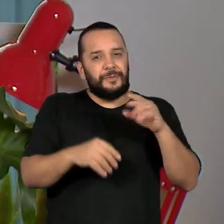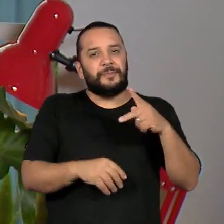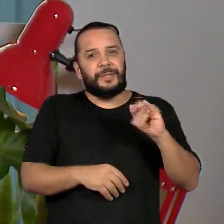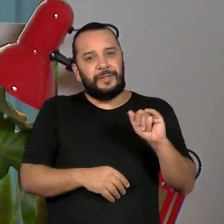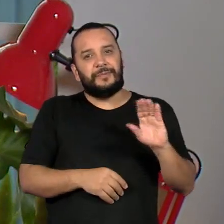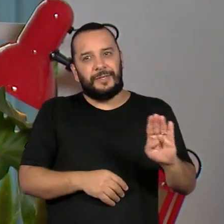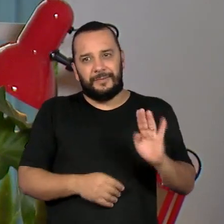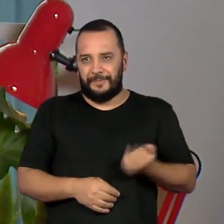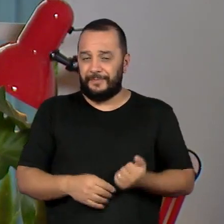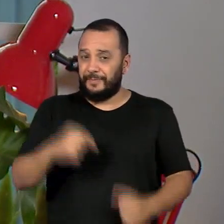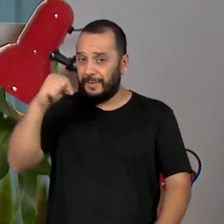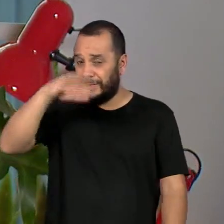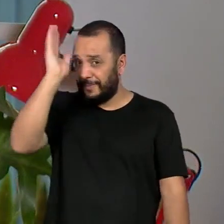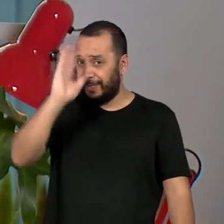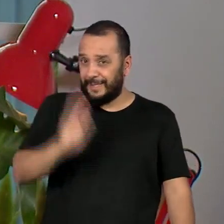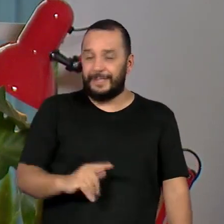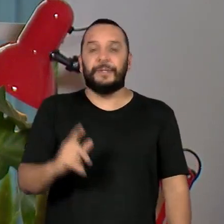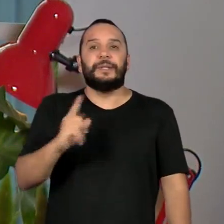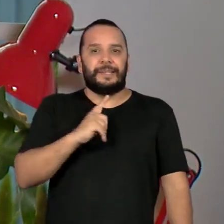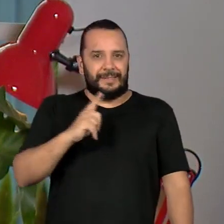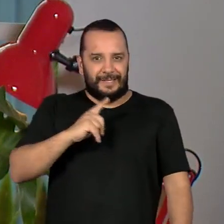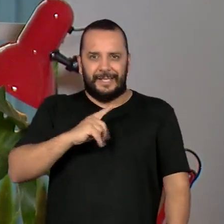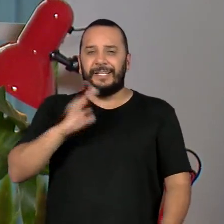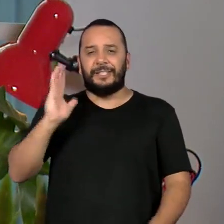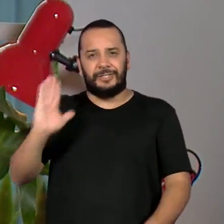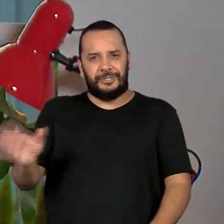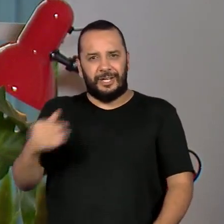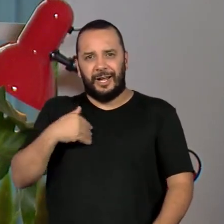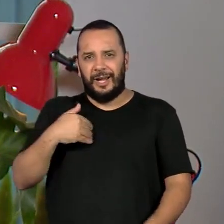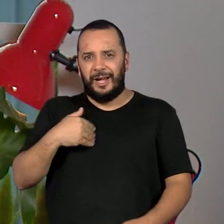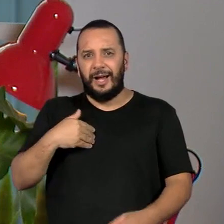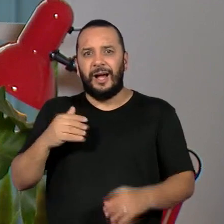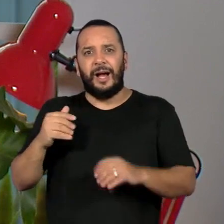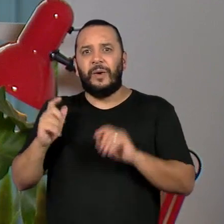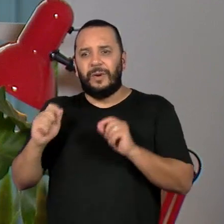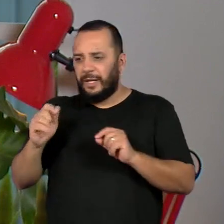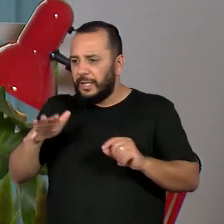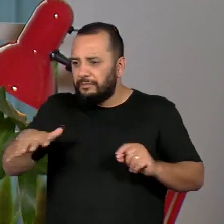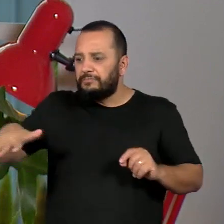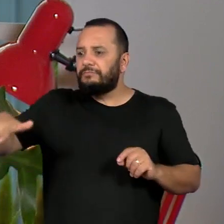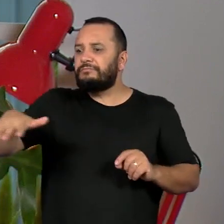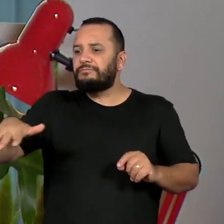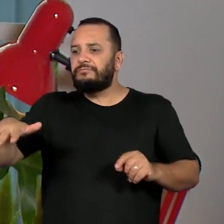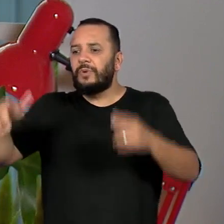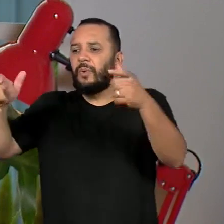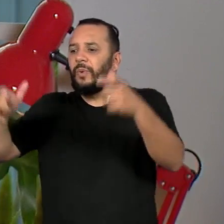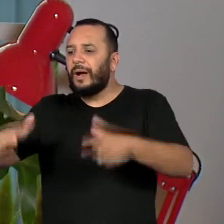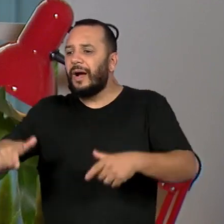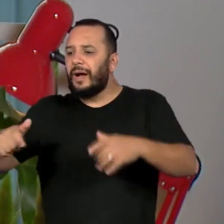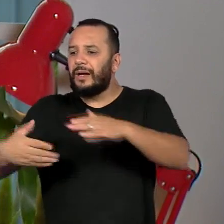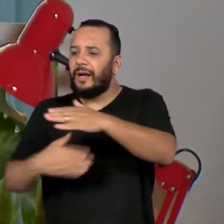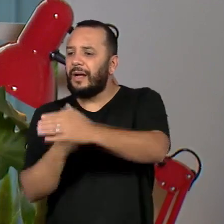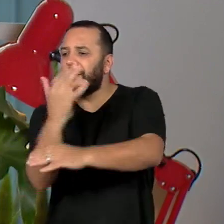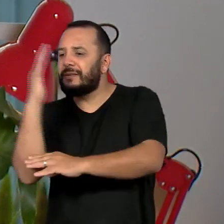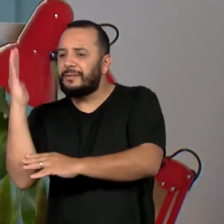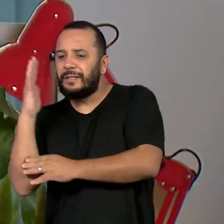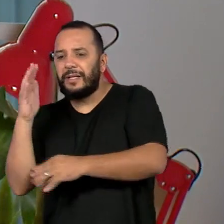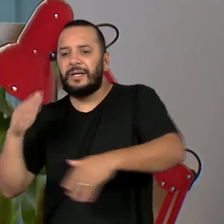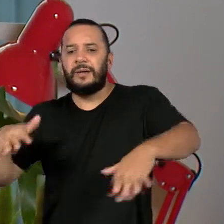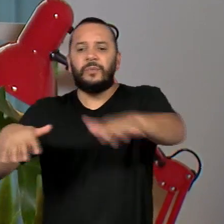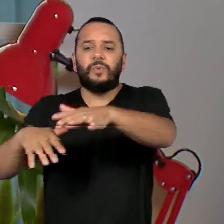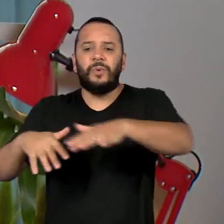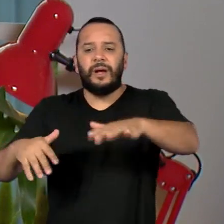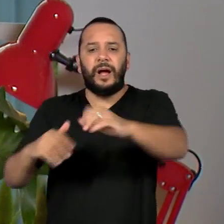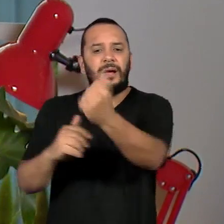e o Brasil tem inúmeros ecossistemas, em alguma medida concentrados ou representados ou divididos entre o que nós chamamos também